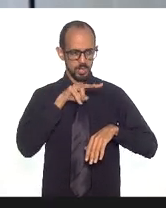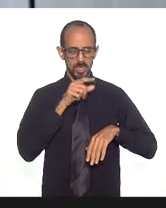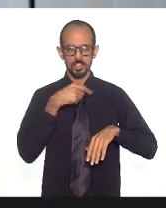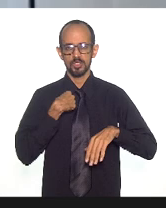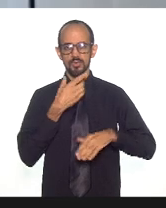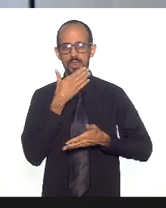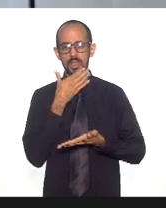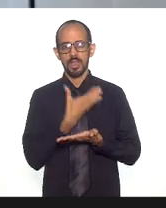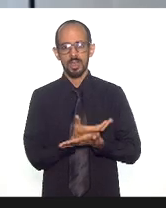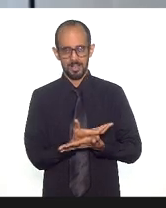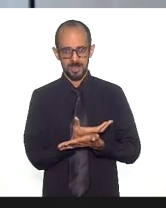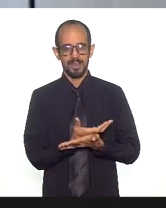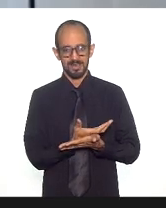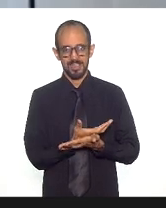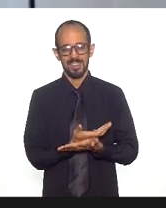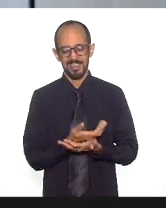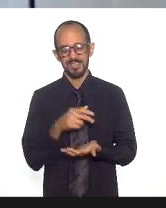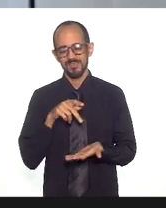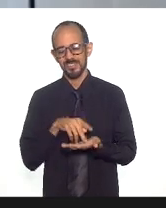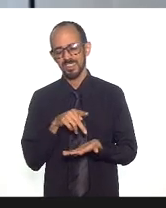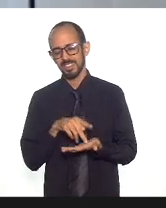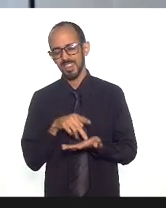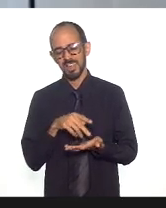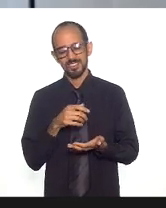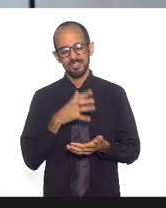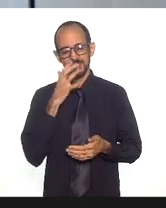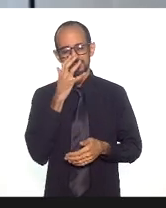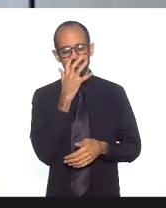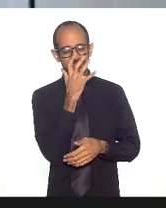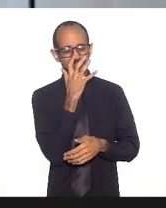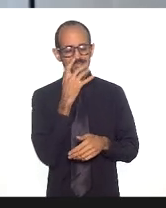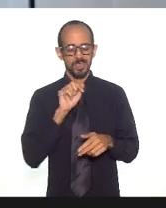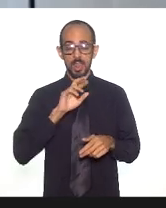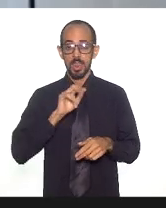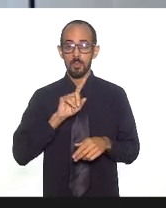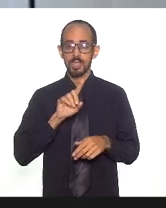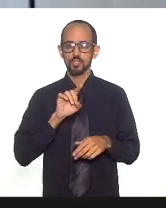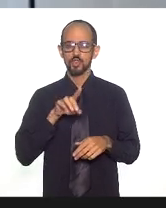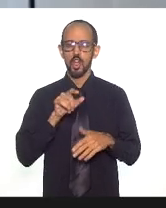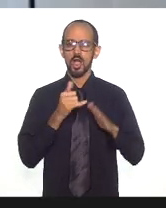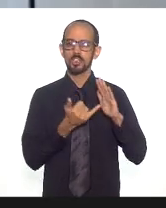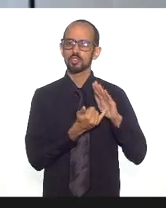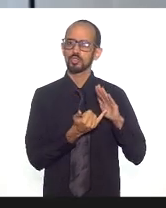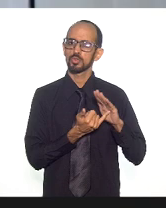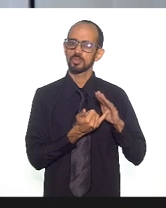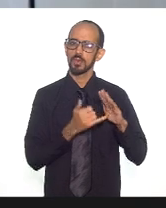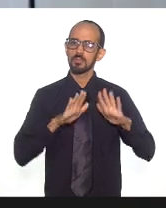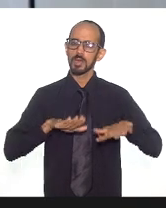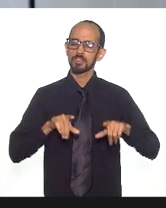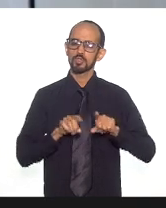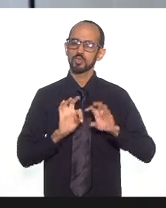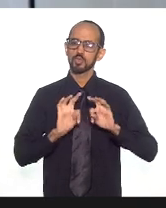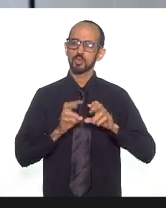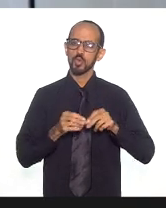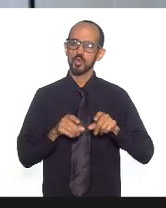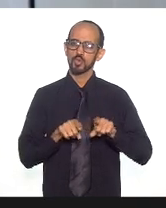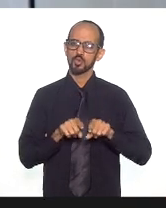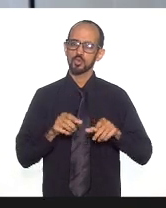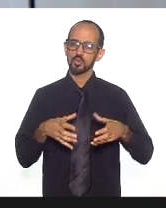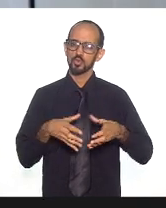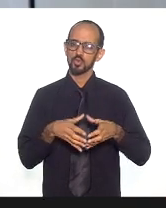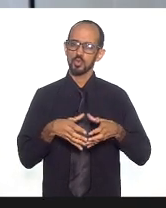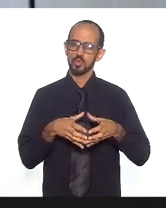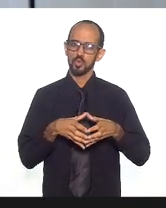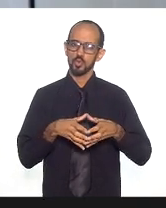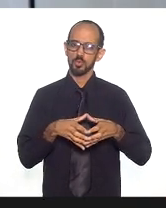fica impressionado e admira não só a instituição em si, mas todos aqueles que participam